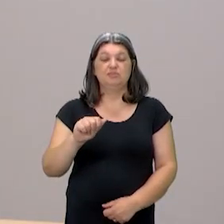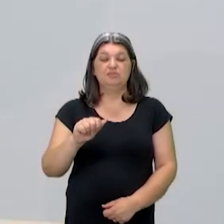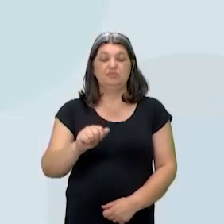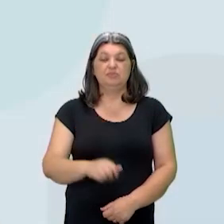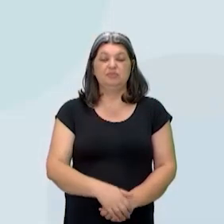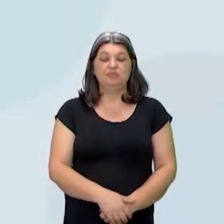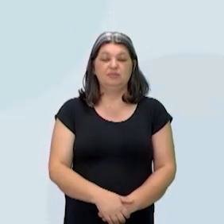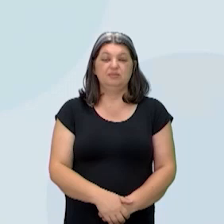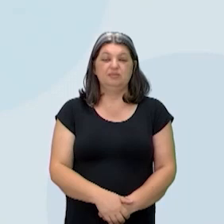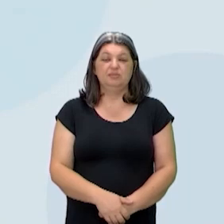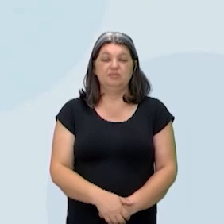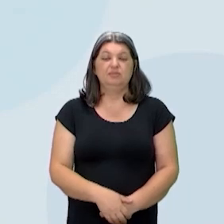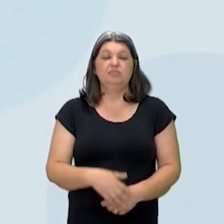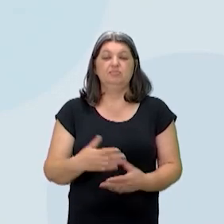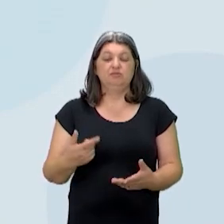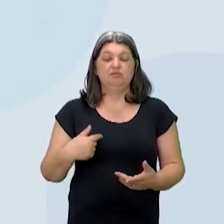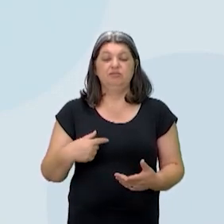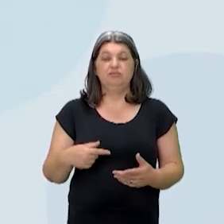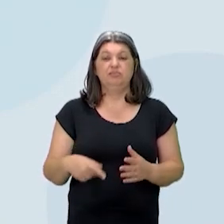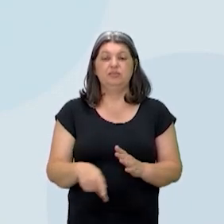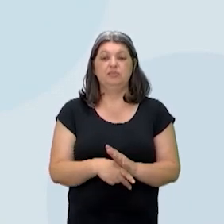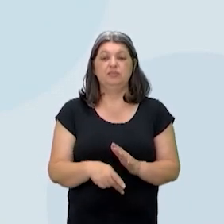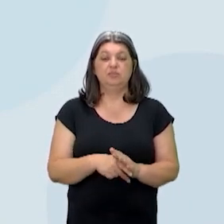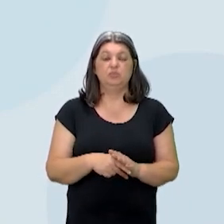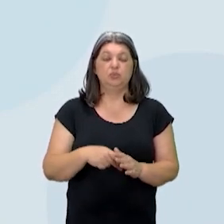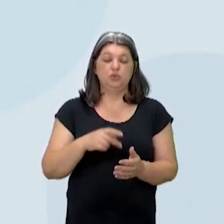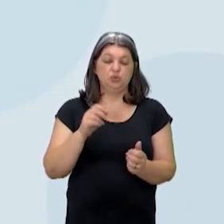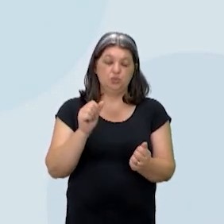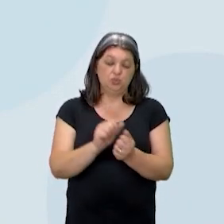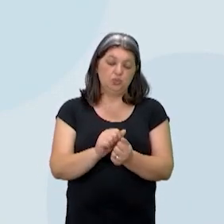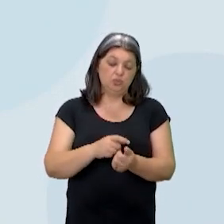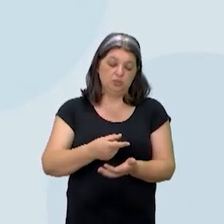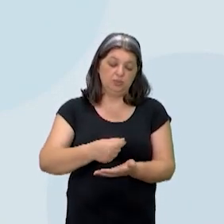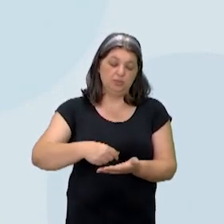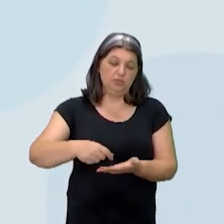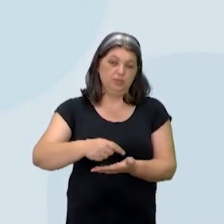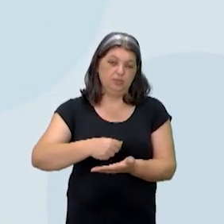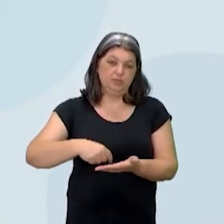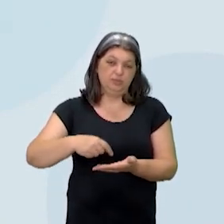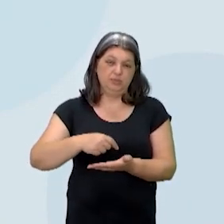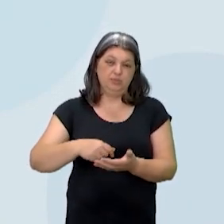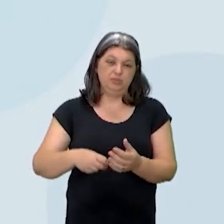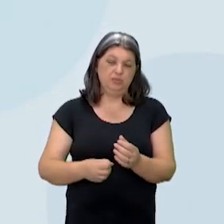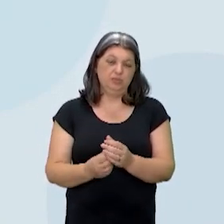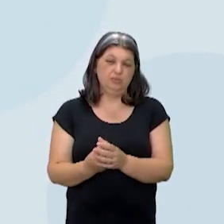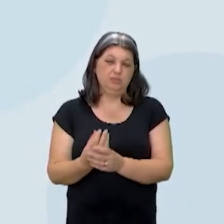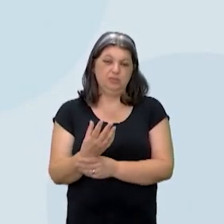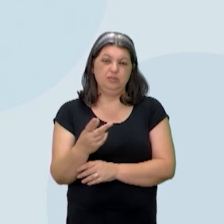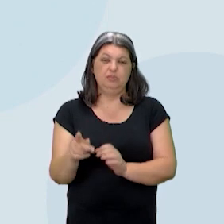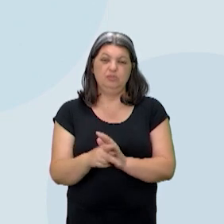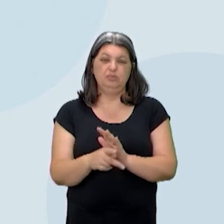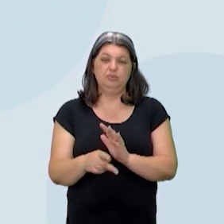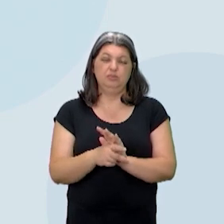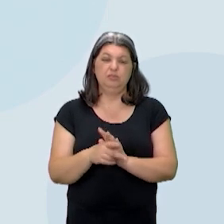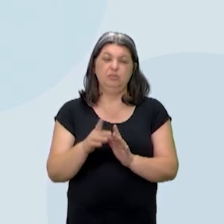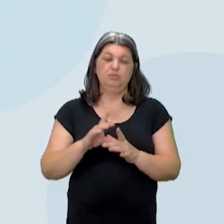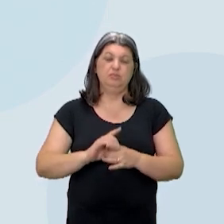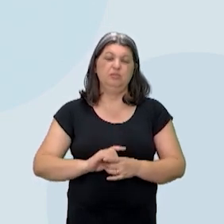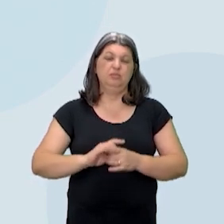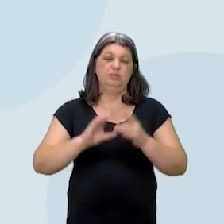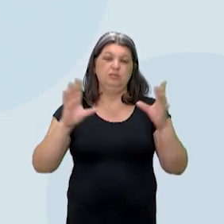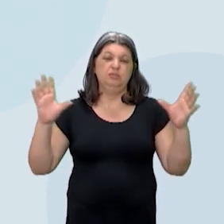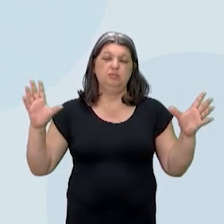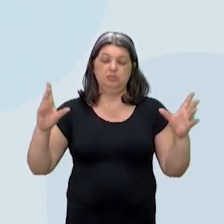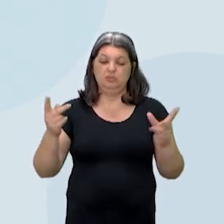olha lá. Junto com o capitalismo, se constrói a primeira política econômica vigente, que é o